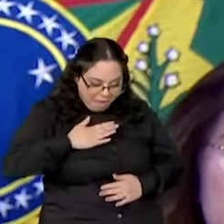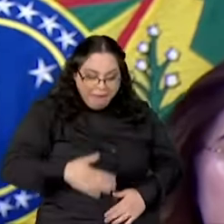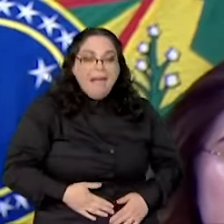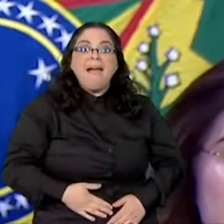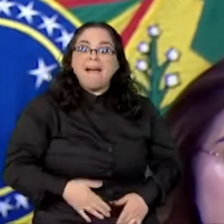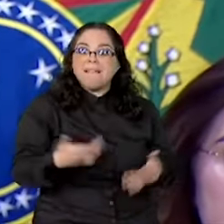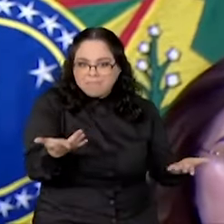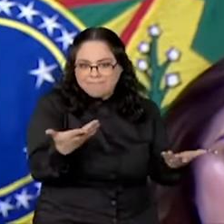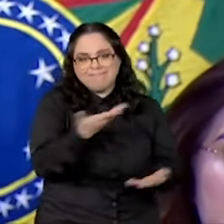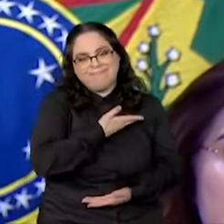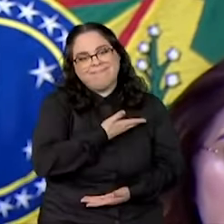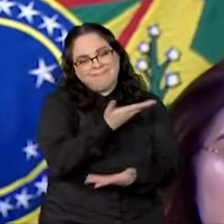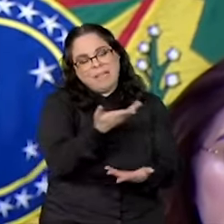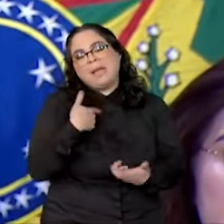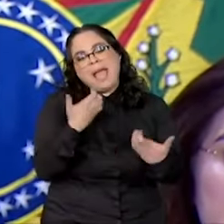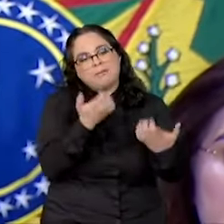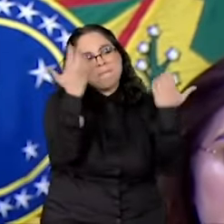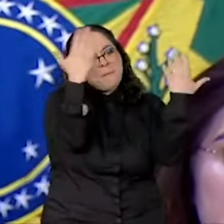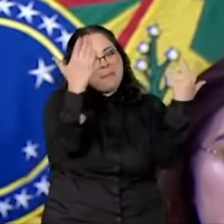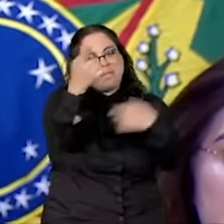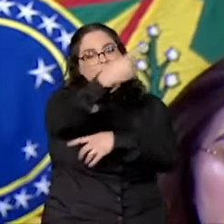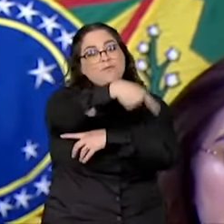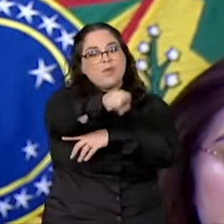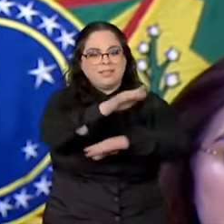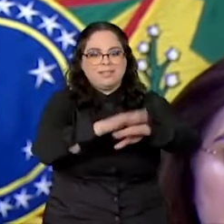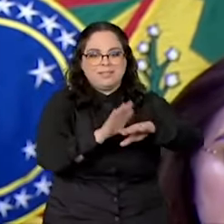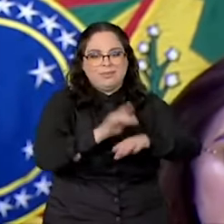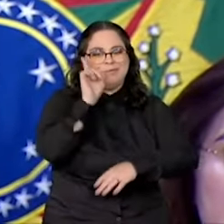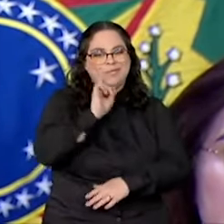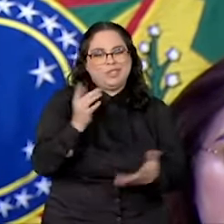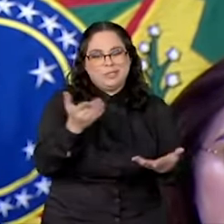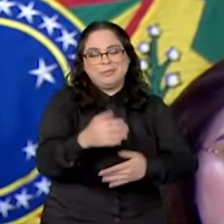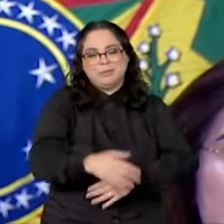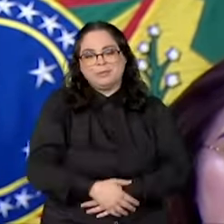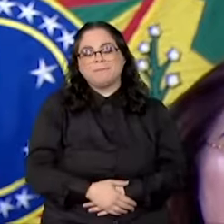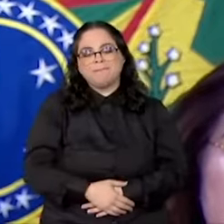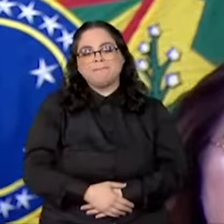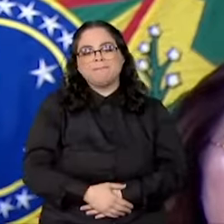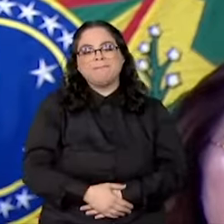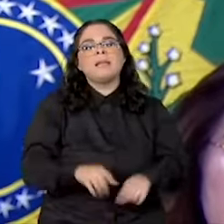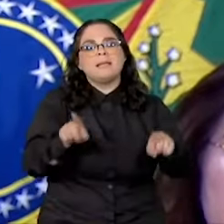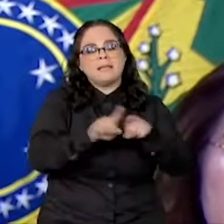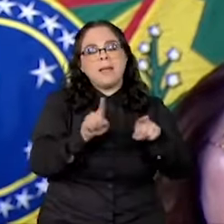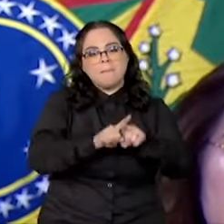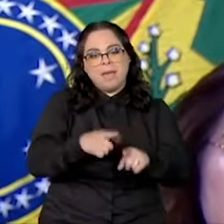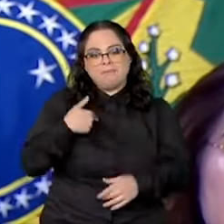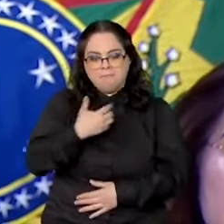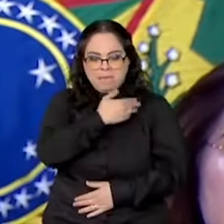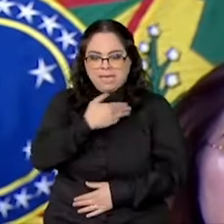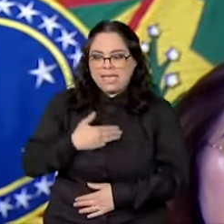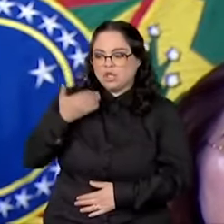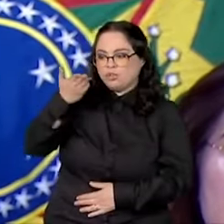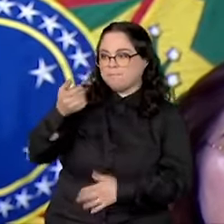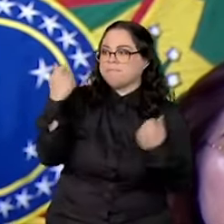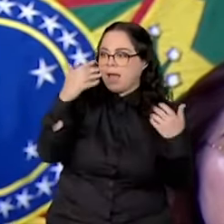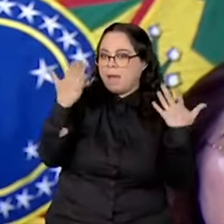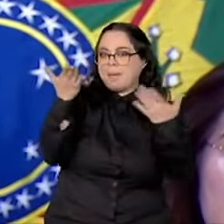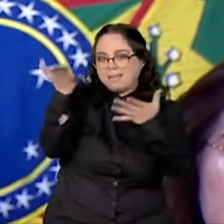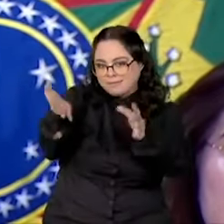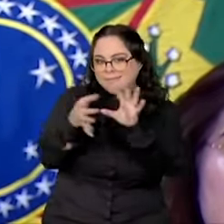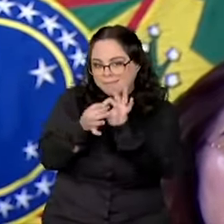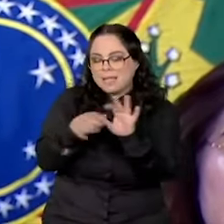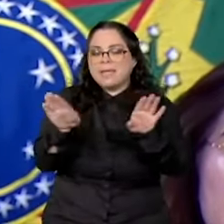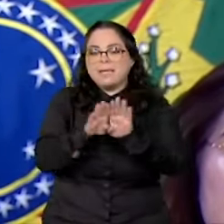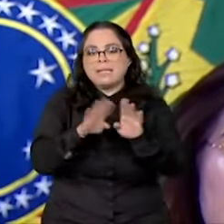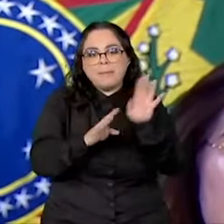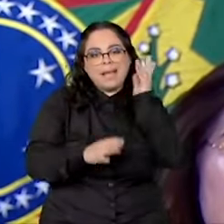companheiros, eu queria dar os parabéns a vocês pelo dia de hoje. Queria, Sabino, dar os parabéns a você como ministro. E queria,